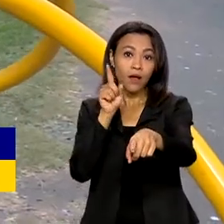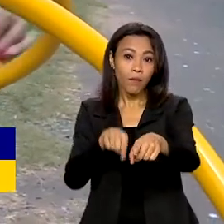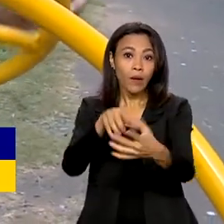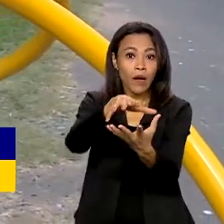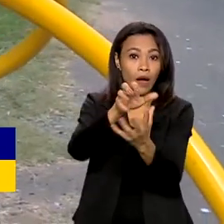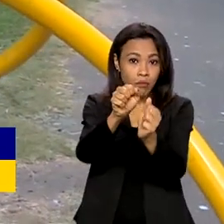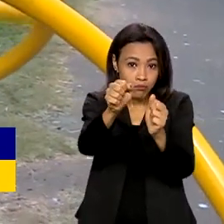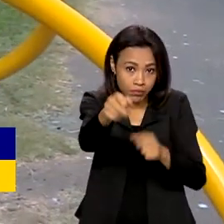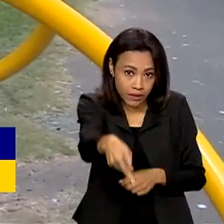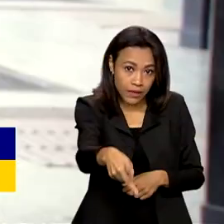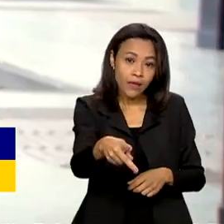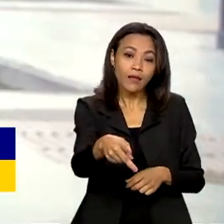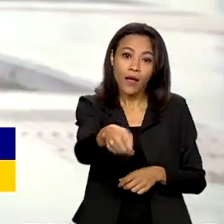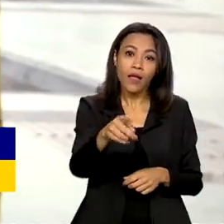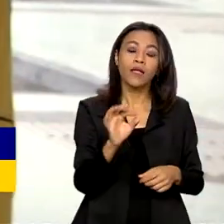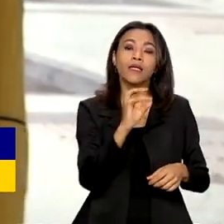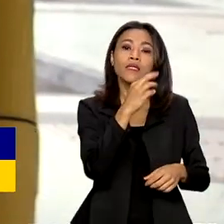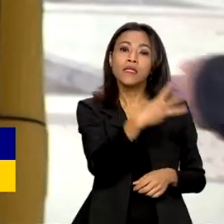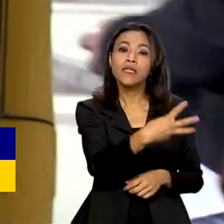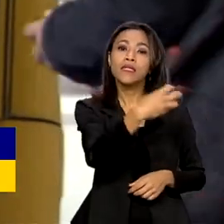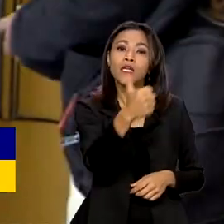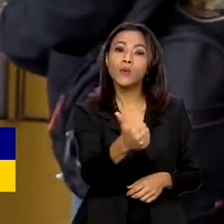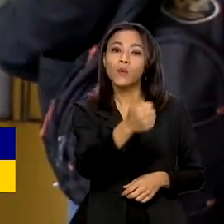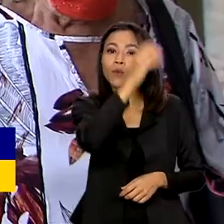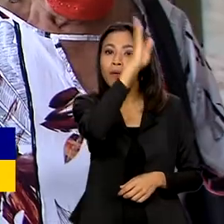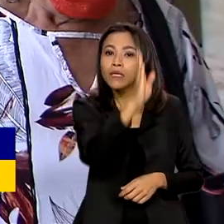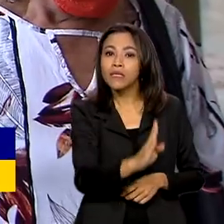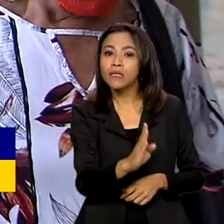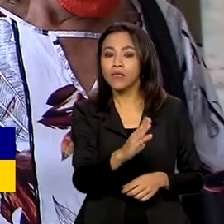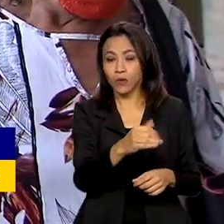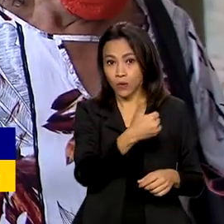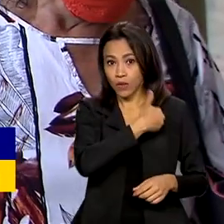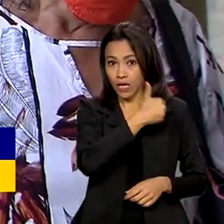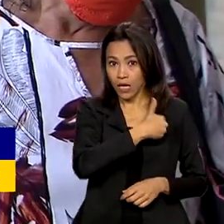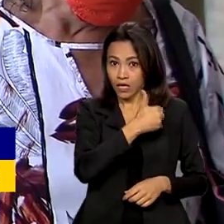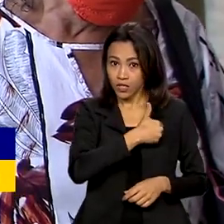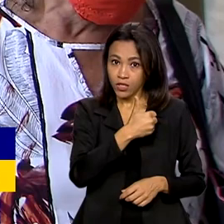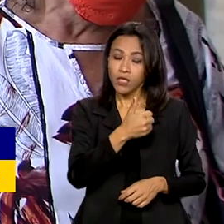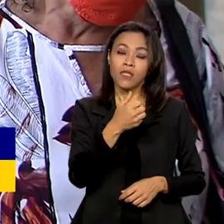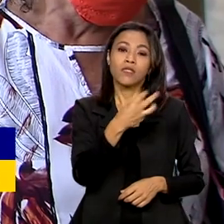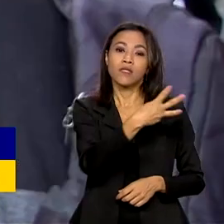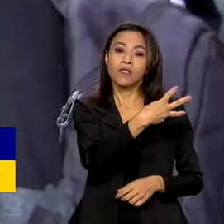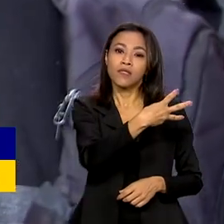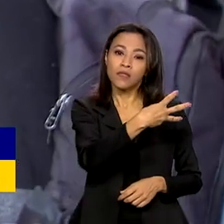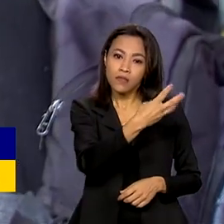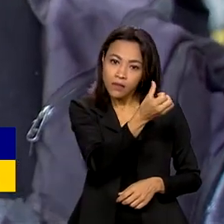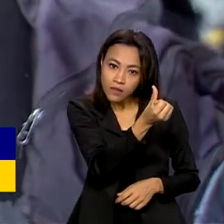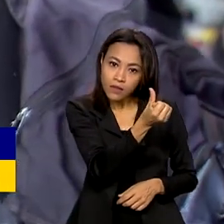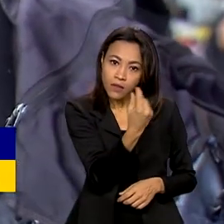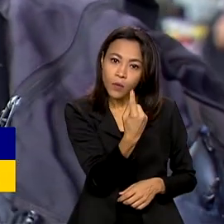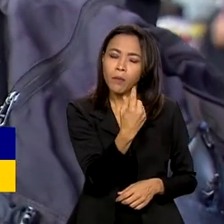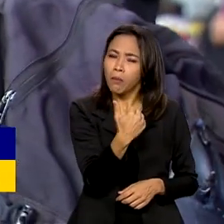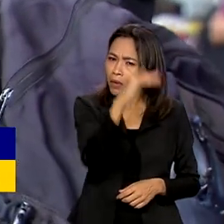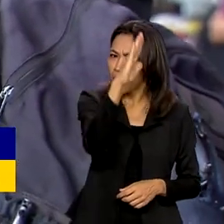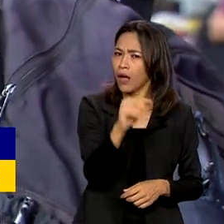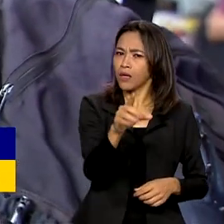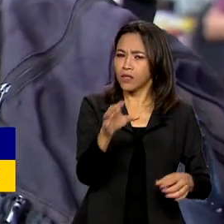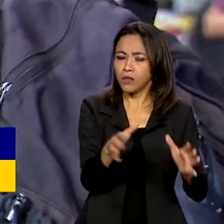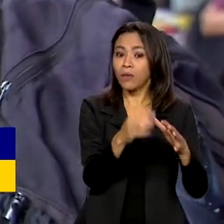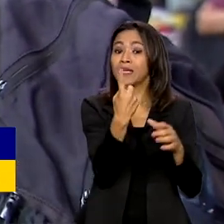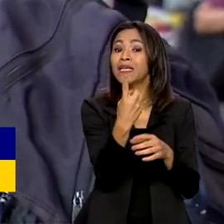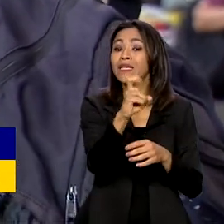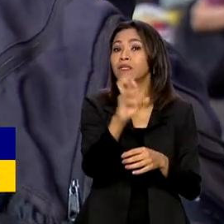31 milhões de brasileiros com 60 anos ou mais são quase 15% da população Mas